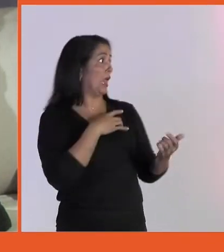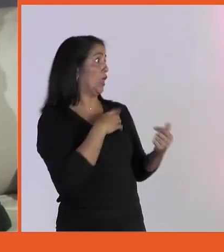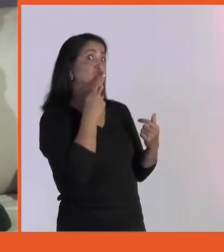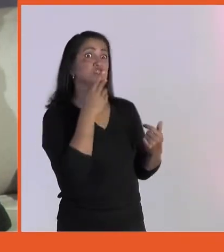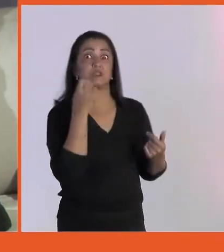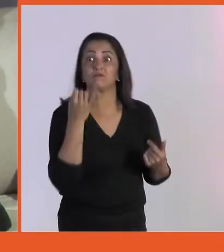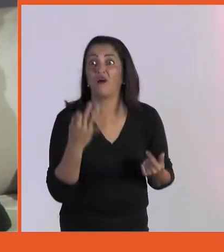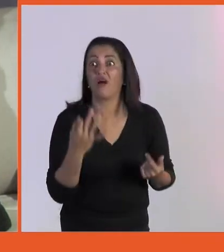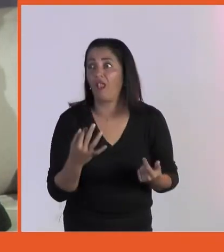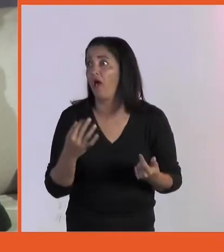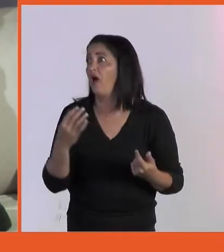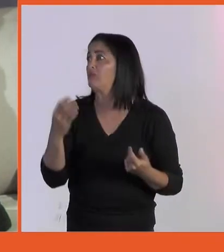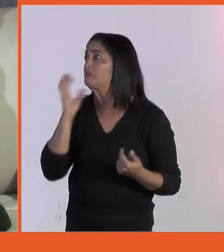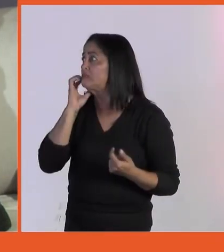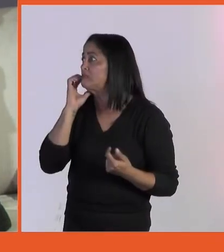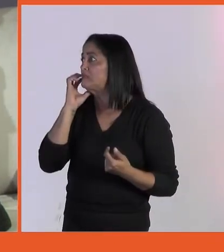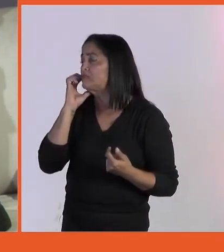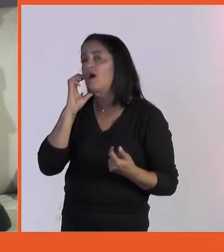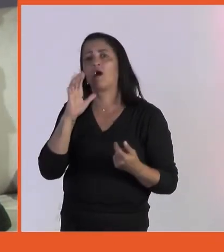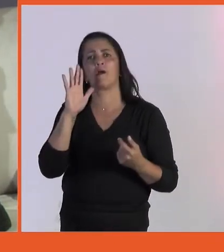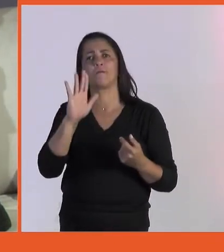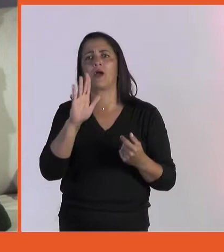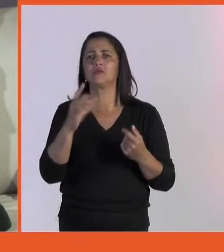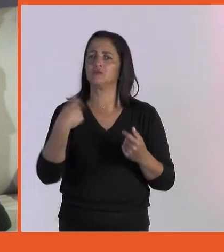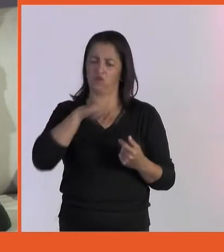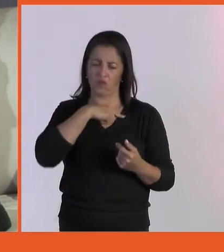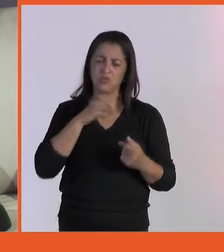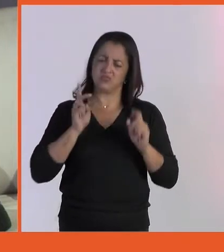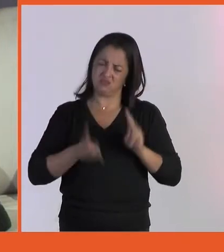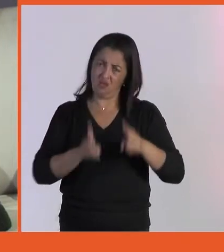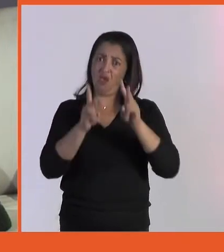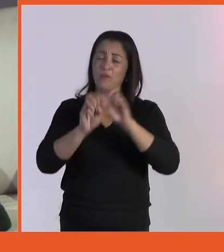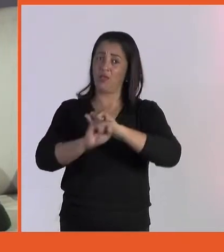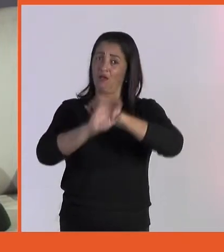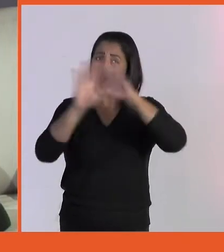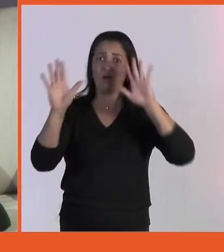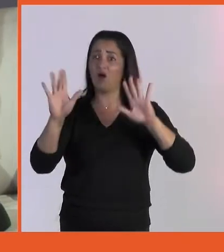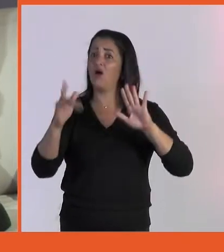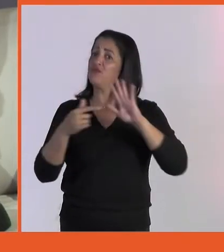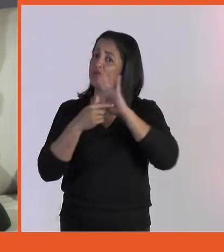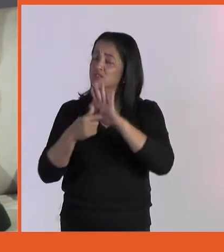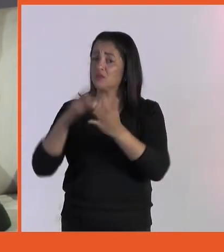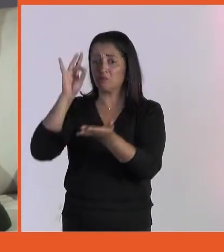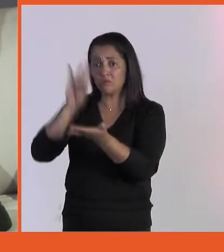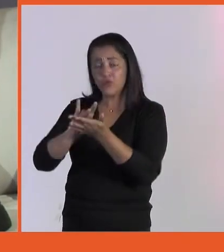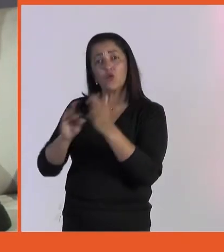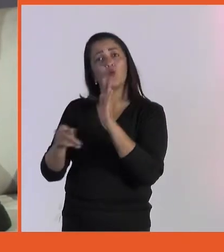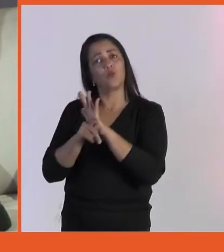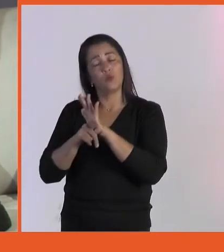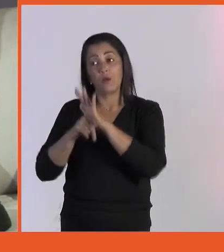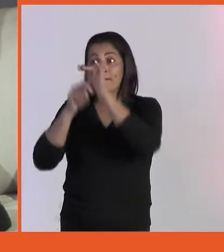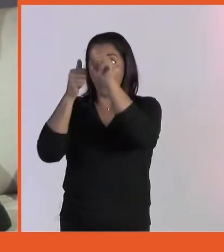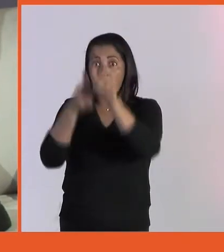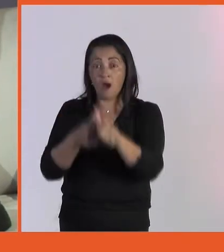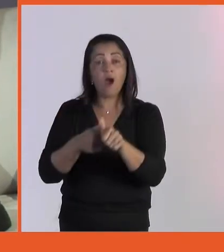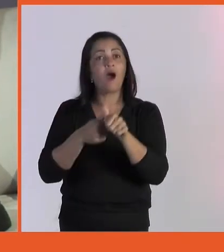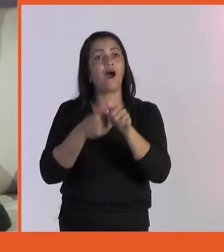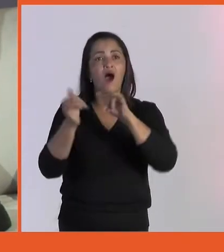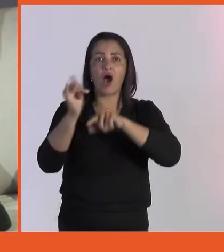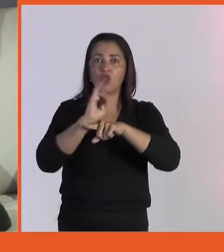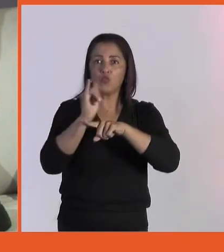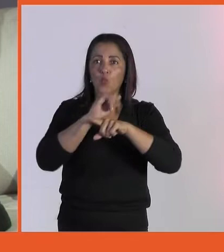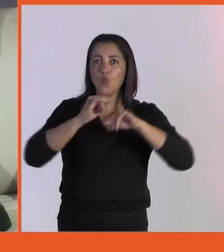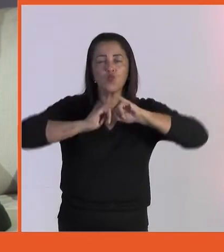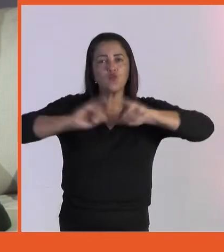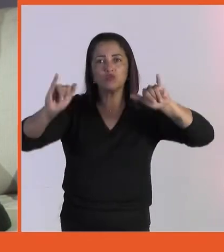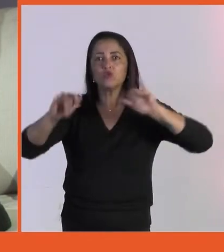carudo, assim. Eu acho que a gente sempre foi transparente e, pô, é isso. Assistam um anúncio. Assistam um anúncio, não pula o anúncio, pô, manda um superchat